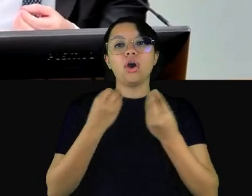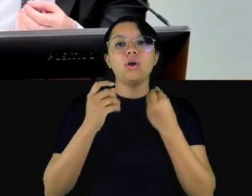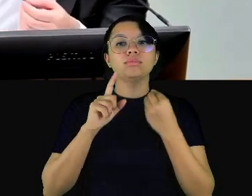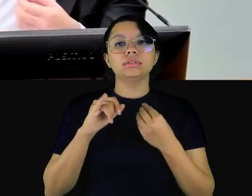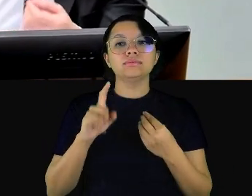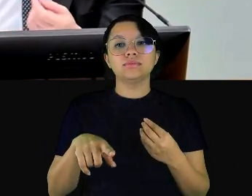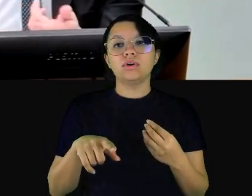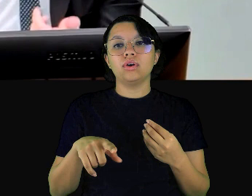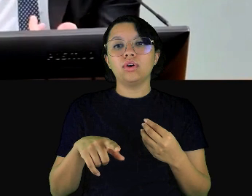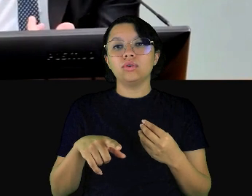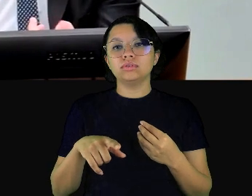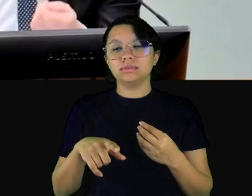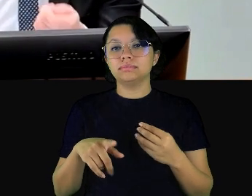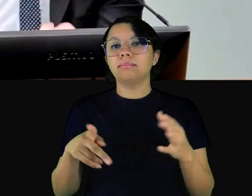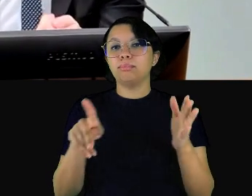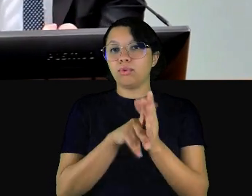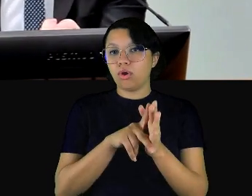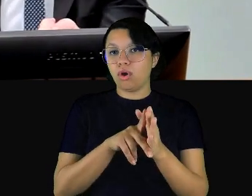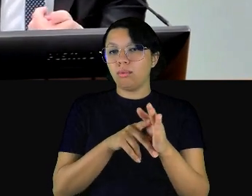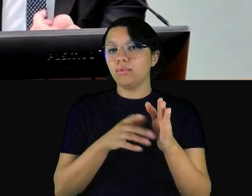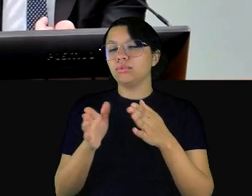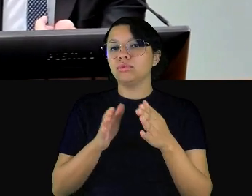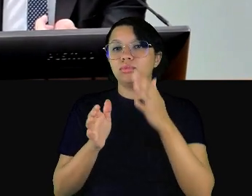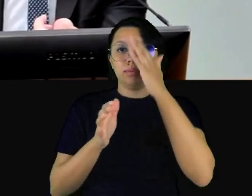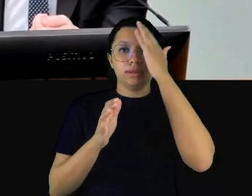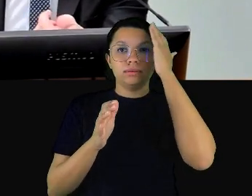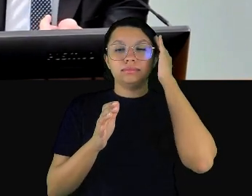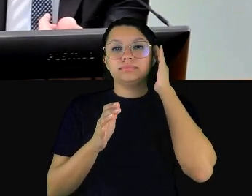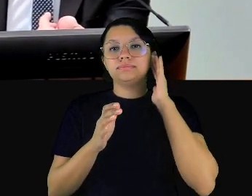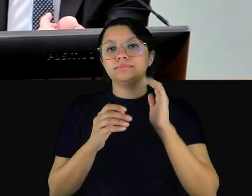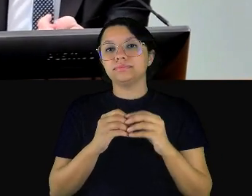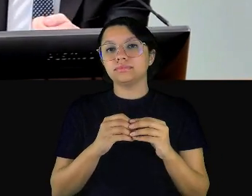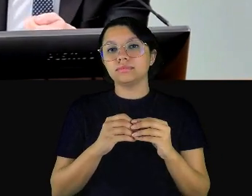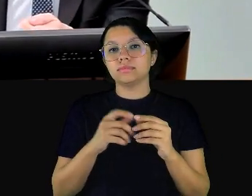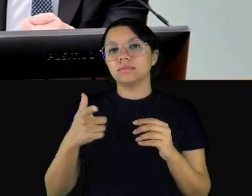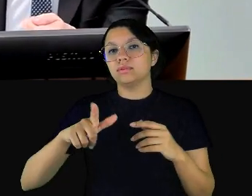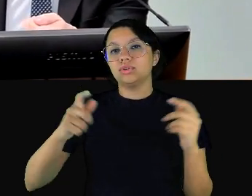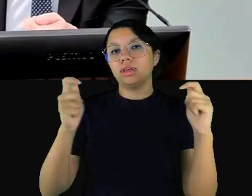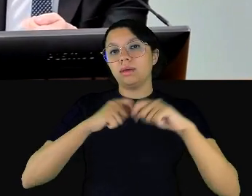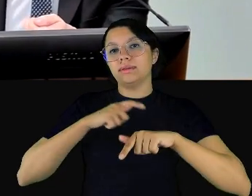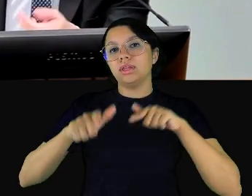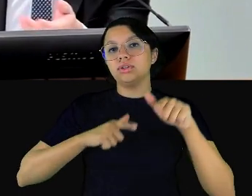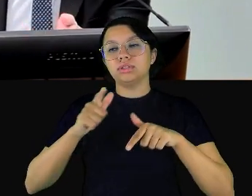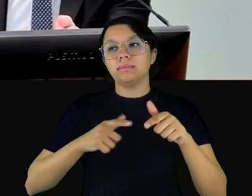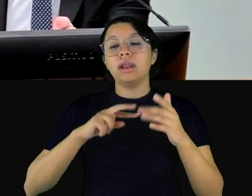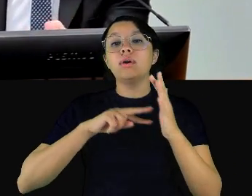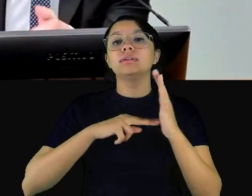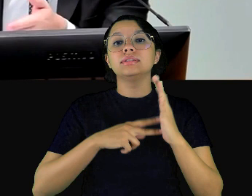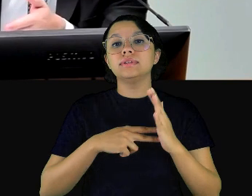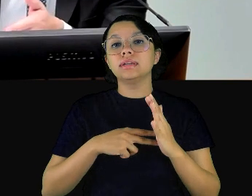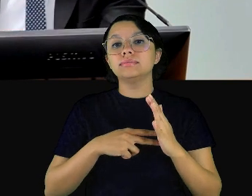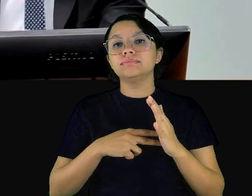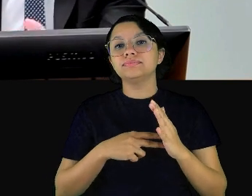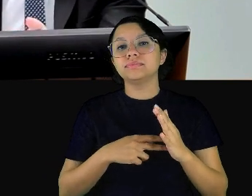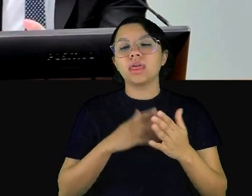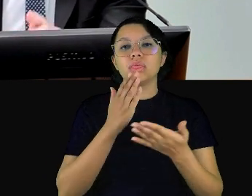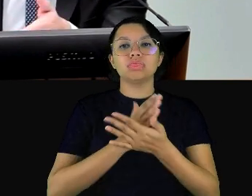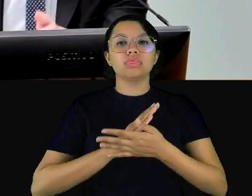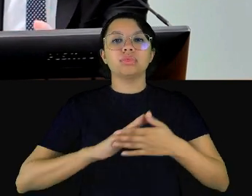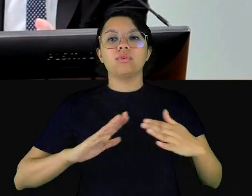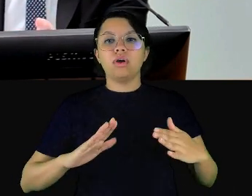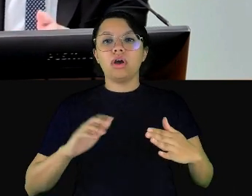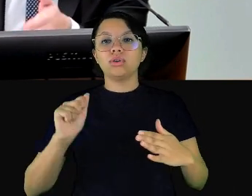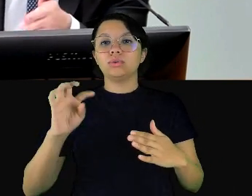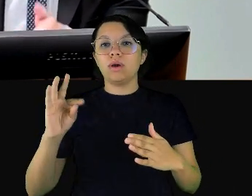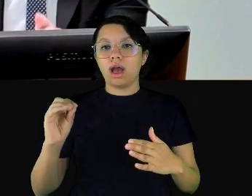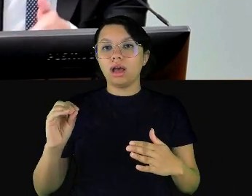fosse proposital no momento da incapacidade laborativa. Que significa a nulidade do